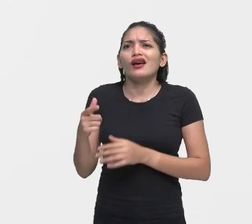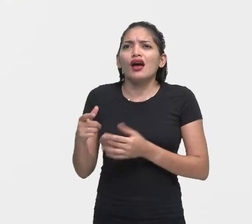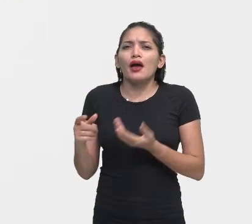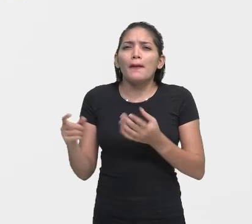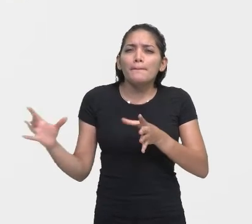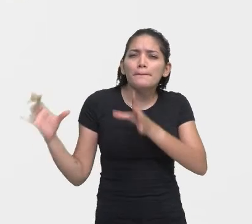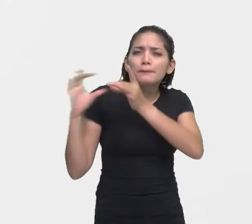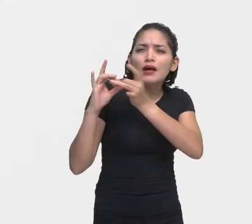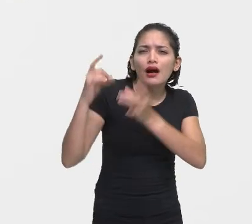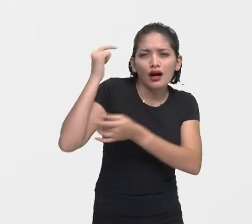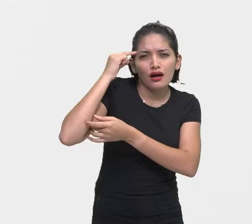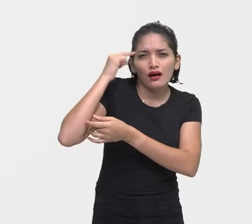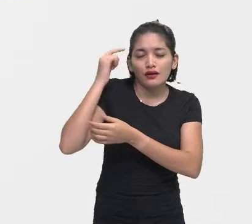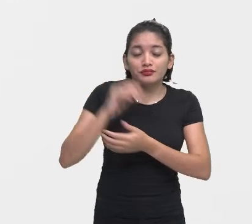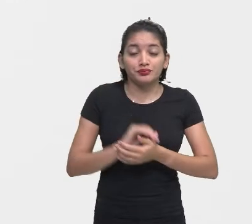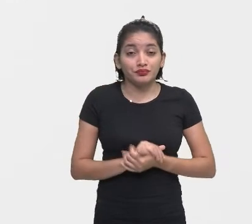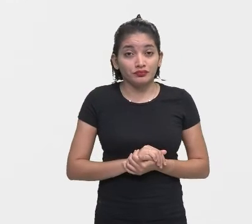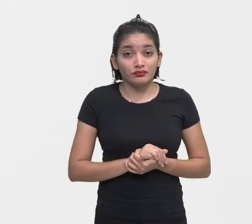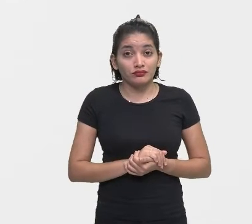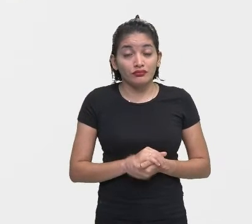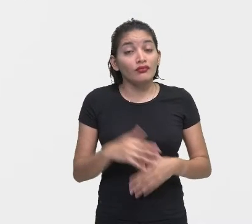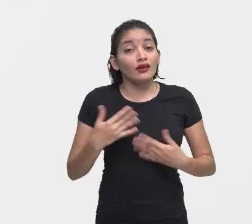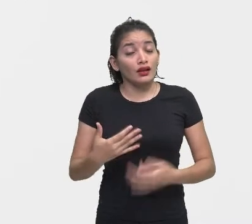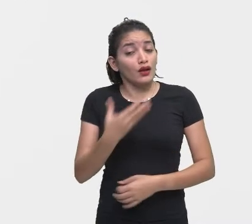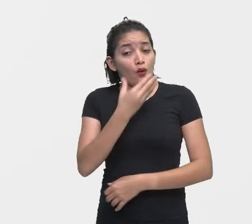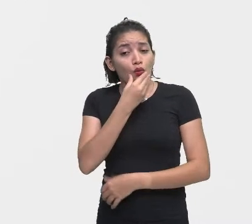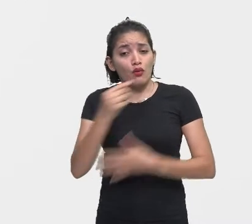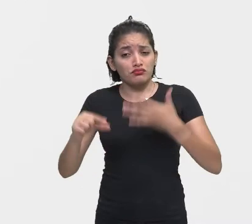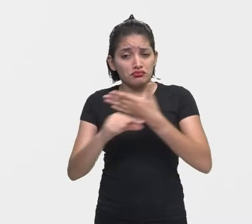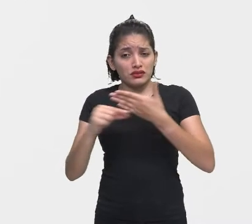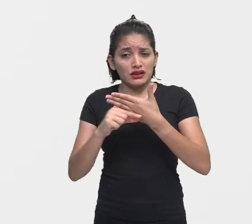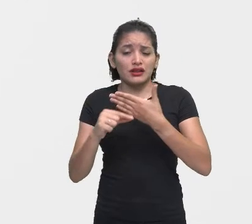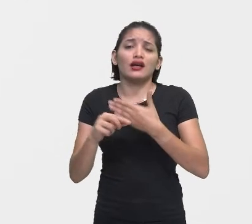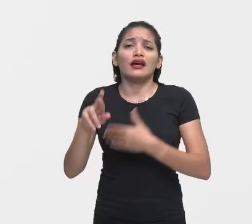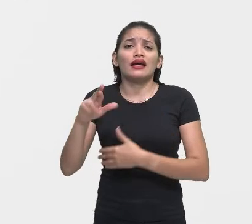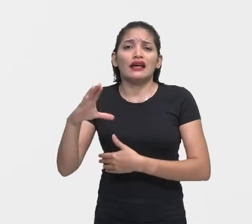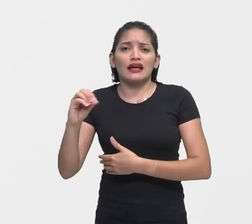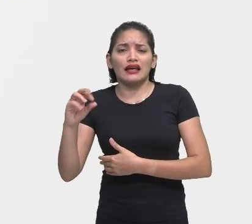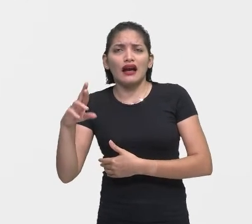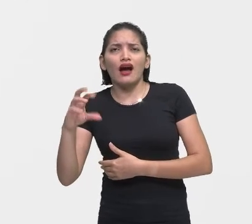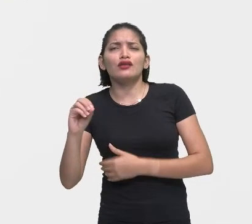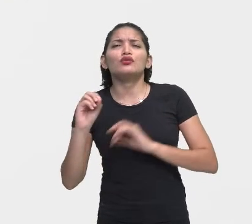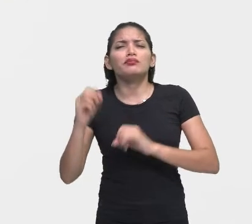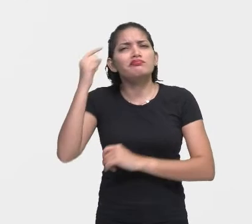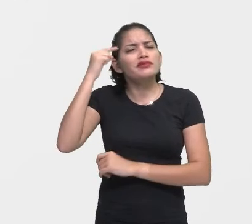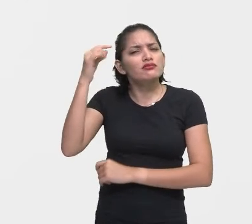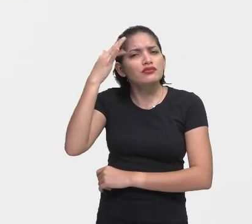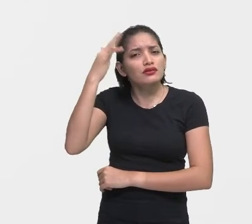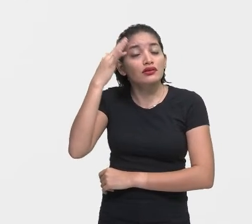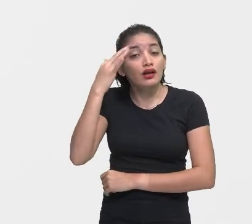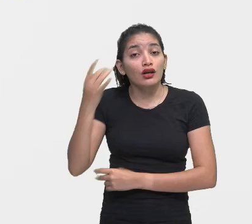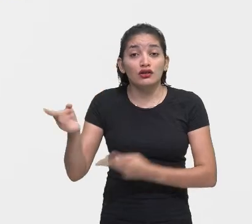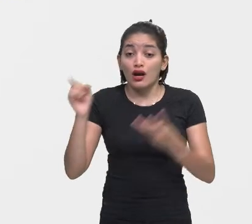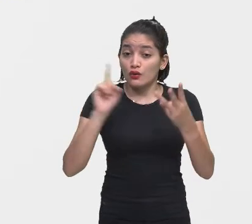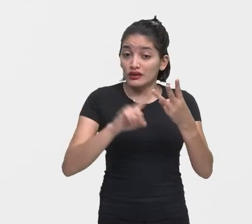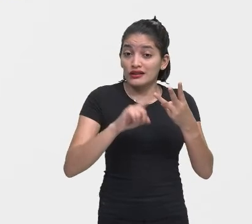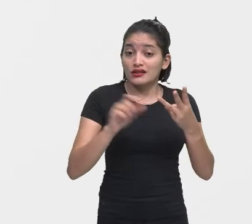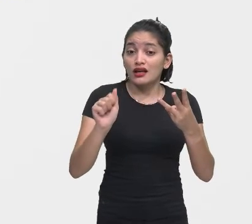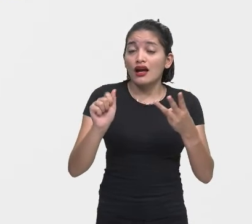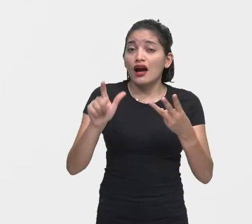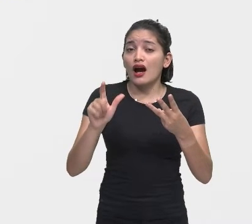pensamento. Observe, enquanto o Ricardo Reis faz uma reflexão filosófica, o Alberto Caeiro